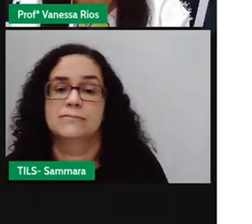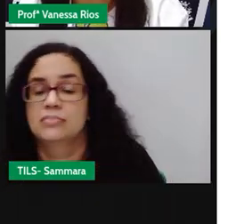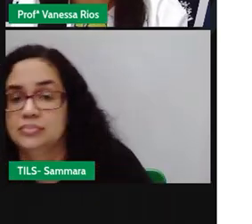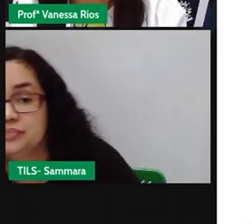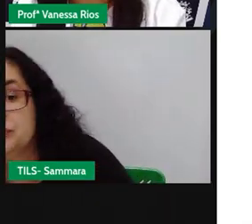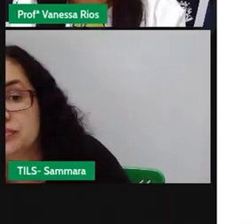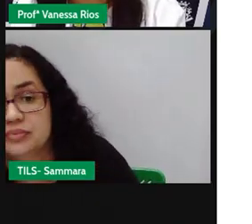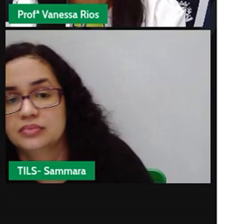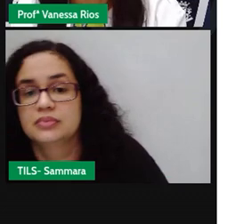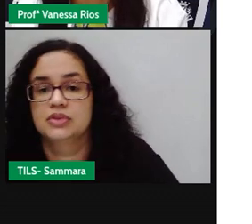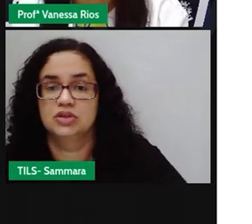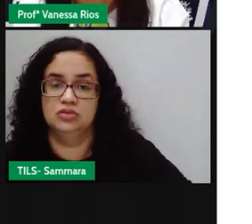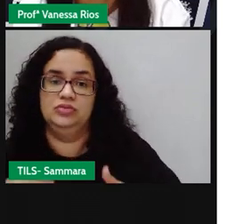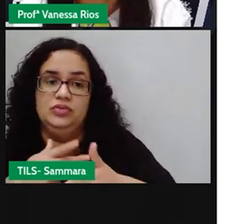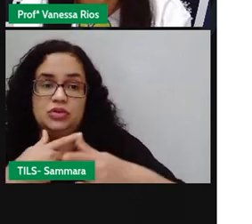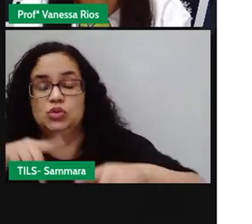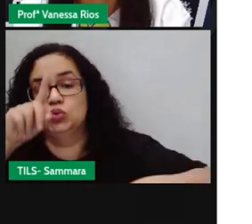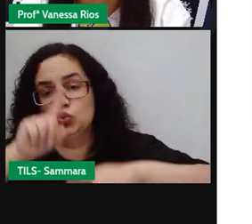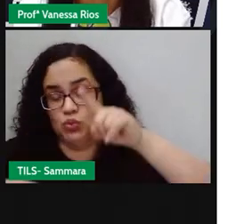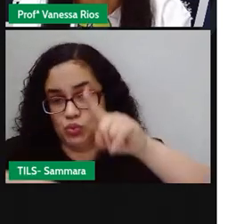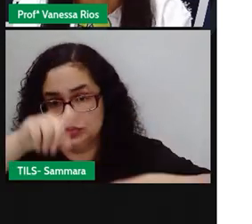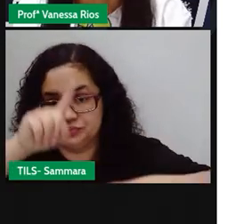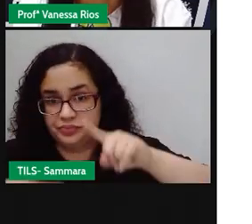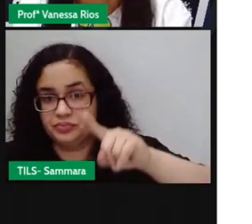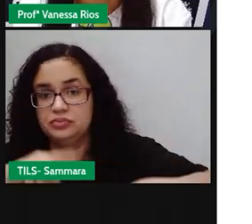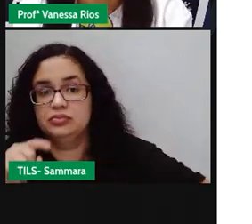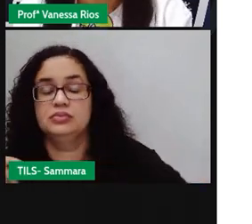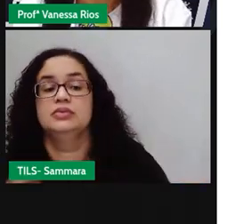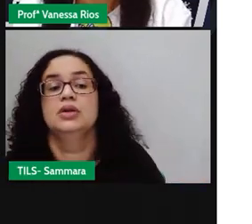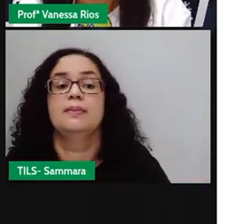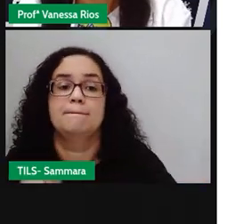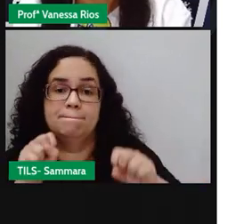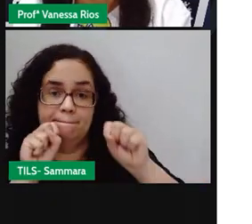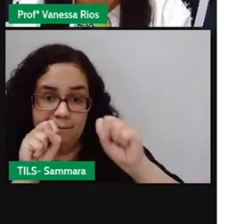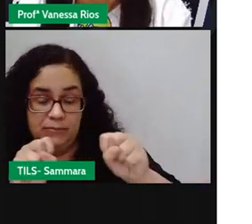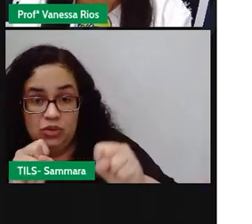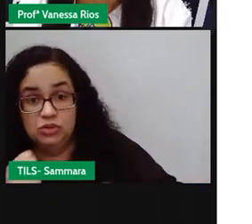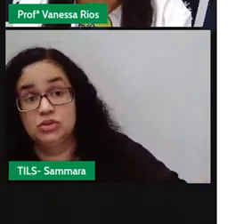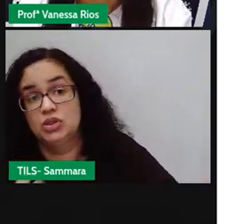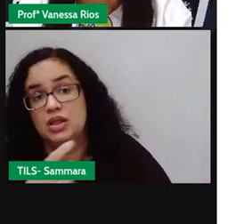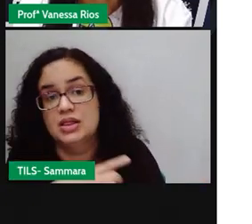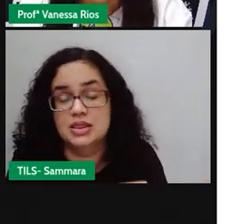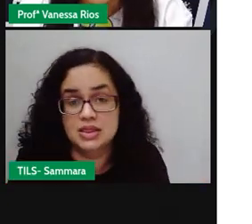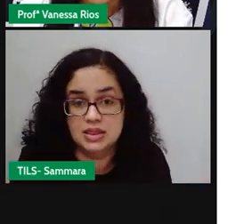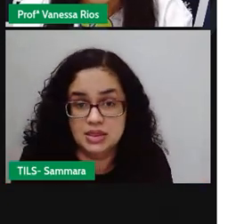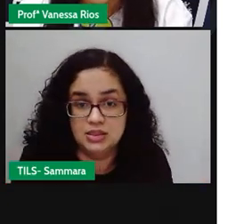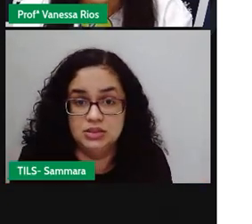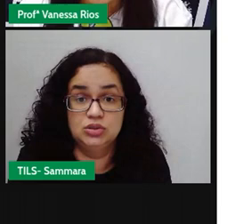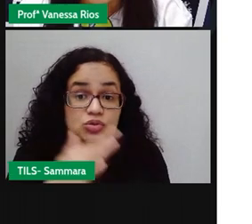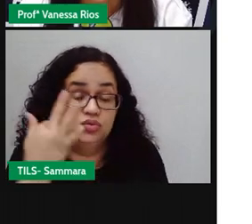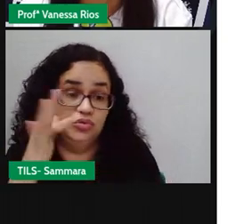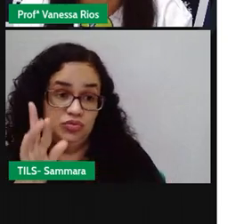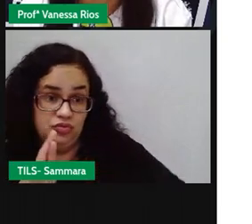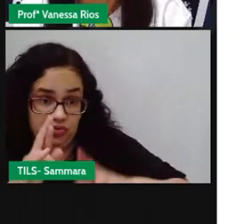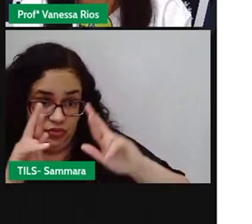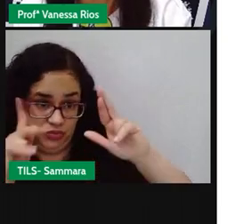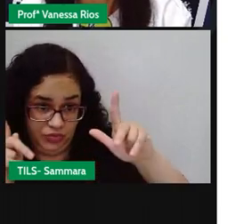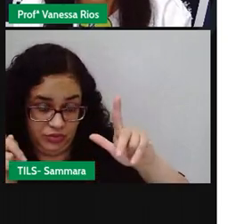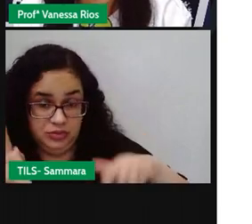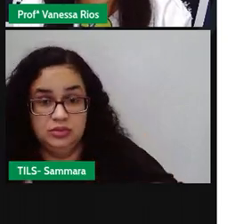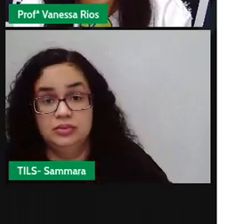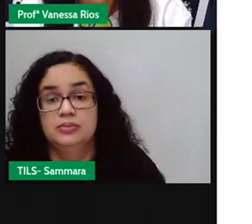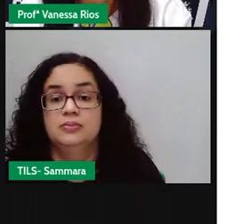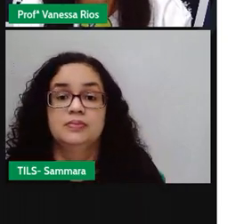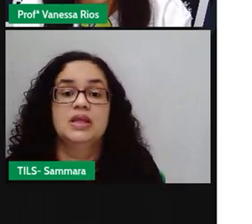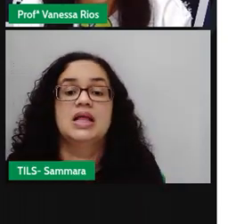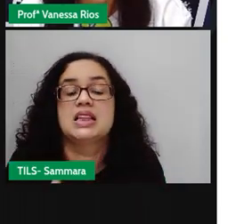aí existem diversos tipos de materiais que podem aparecer em estados físicos diferentes. Então, tem